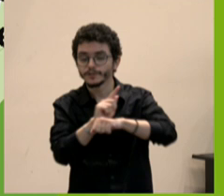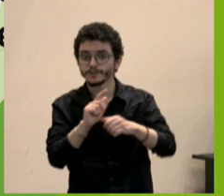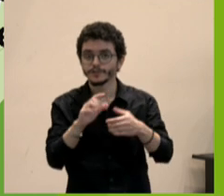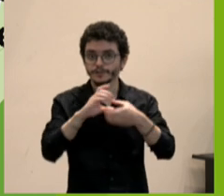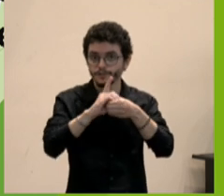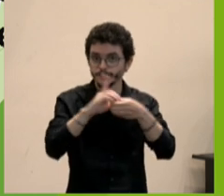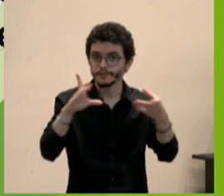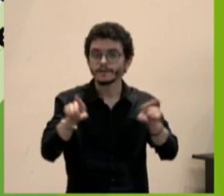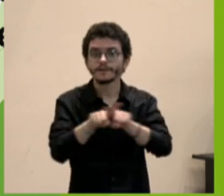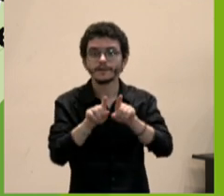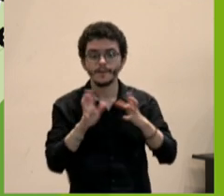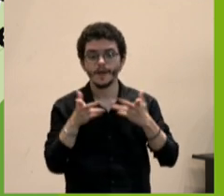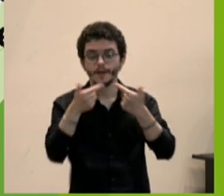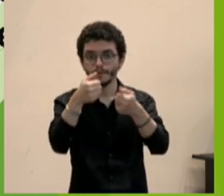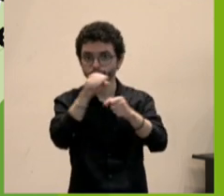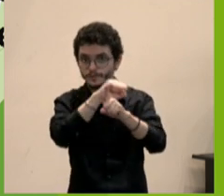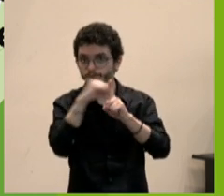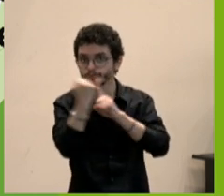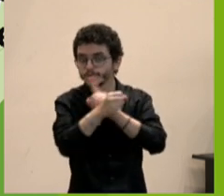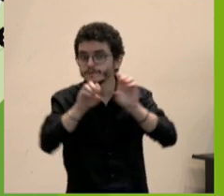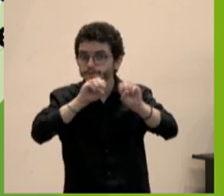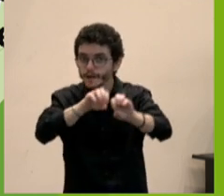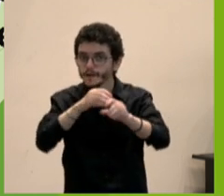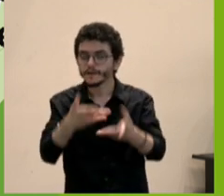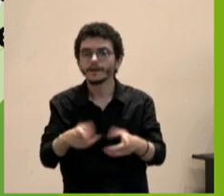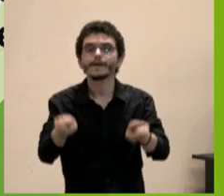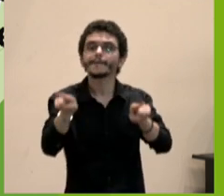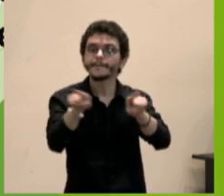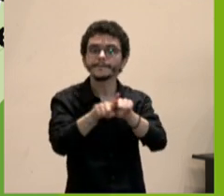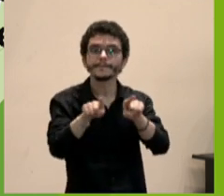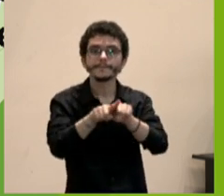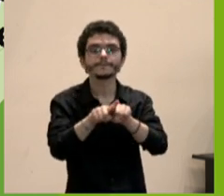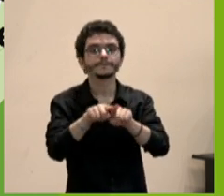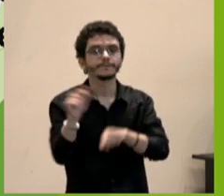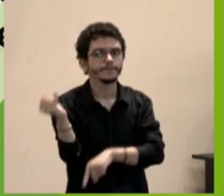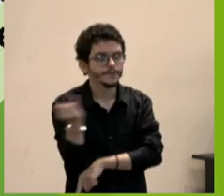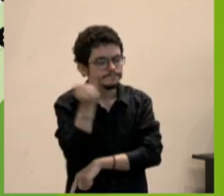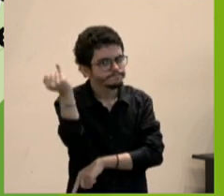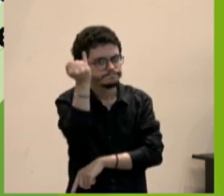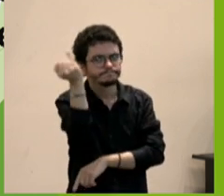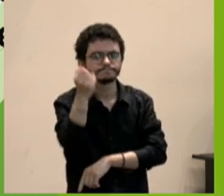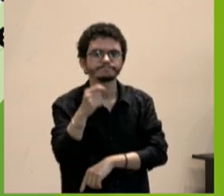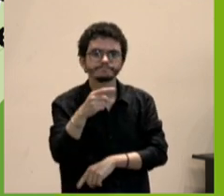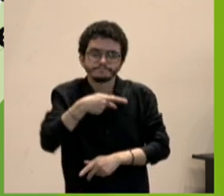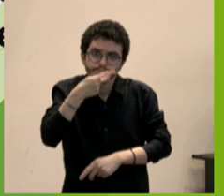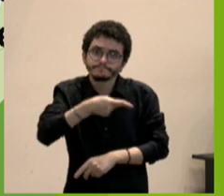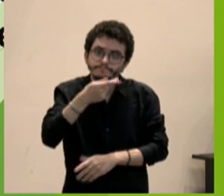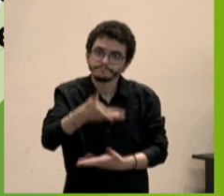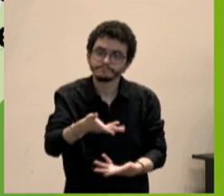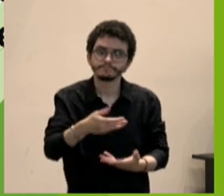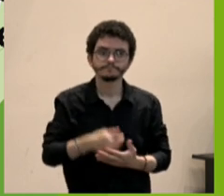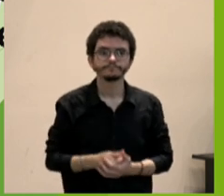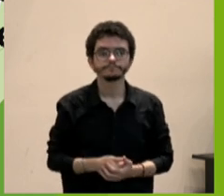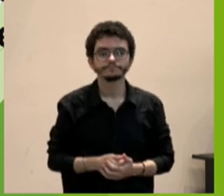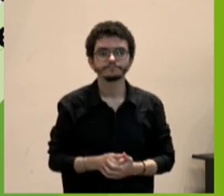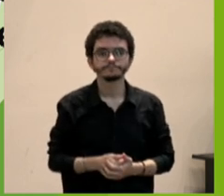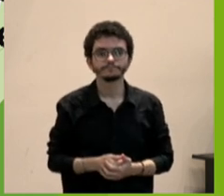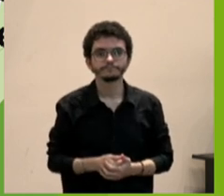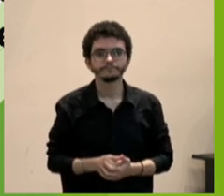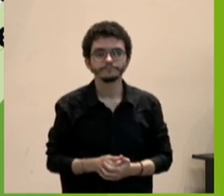à qualidade social da educação. Que também, importante que seja, diga, que